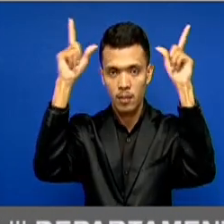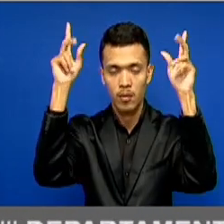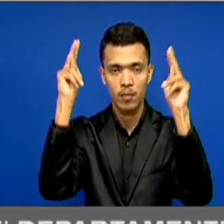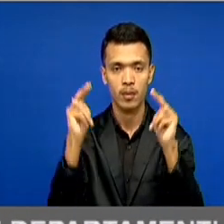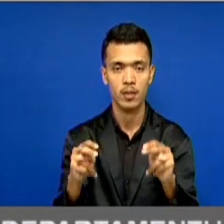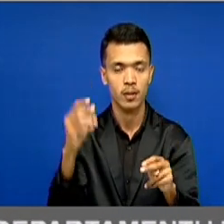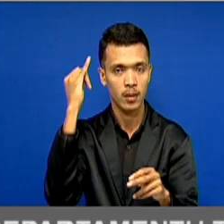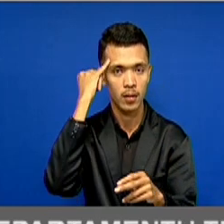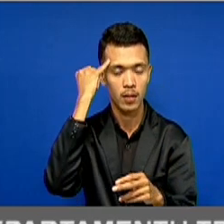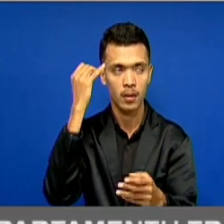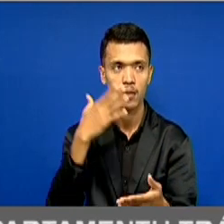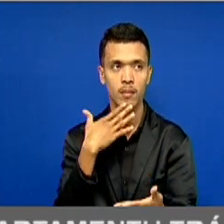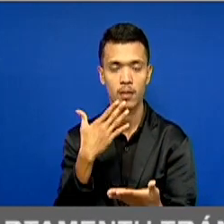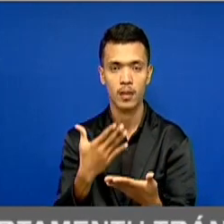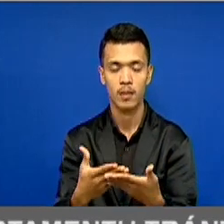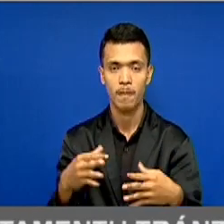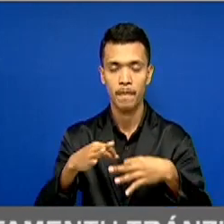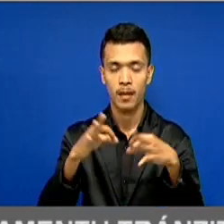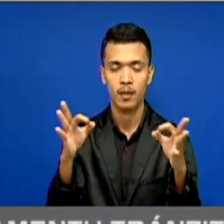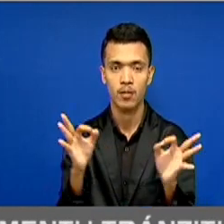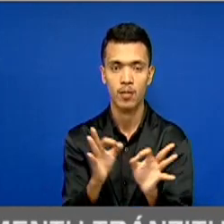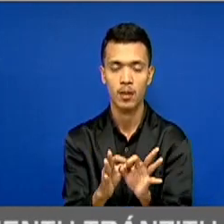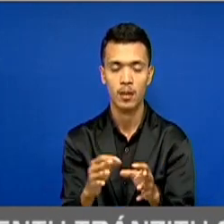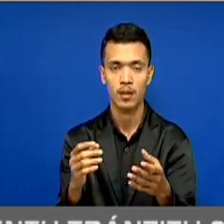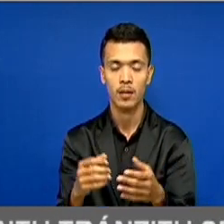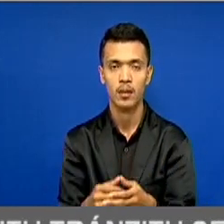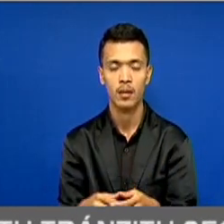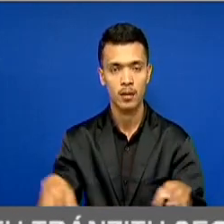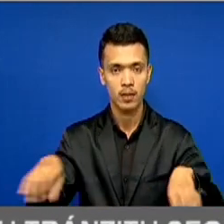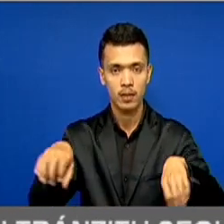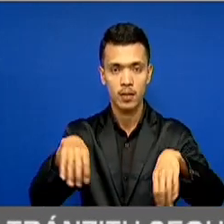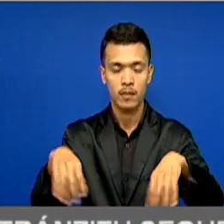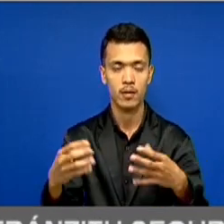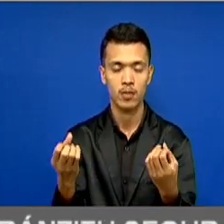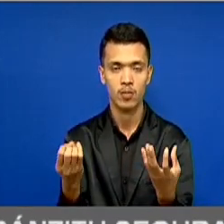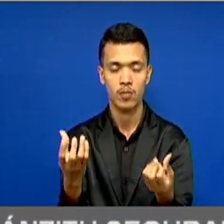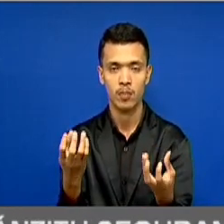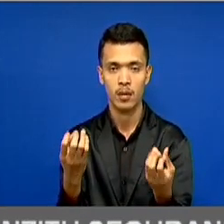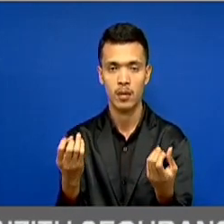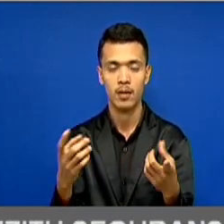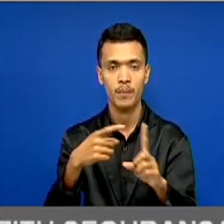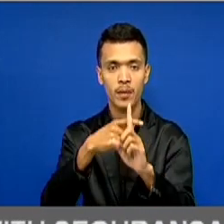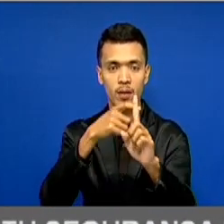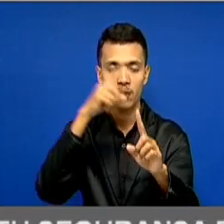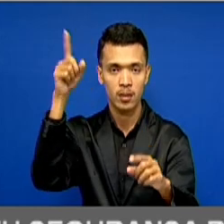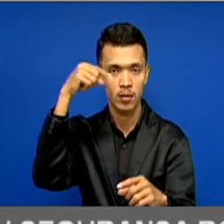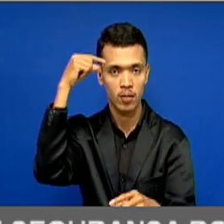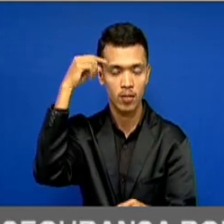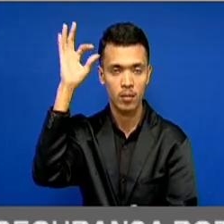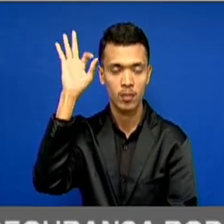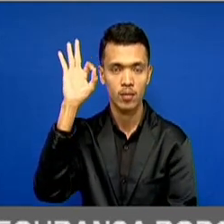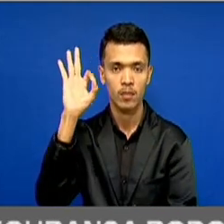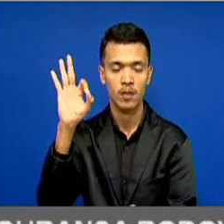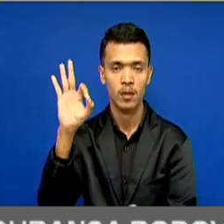construtivo ida. Se atuadia mecanismo barak nebe lihusi no governo